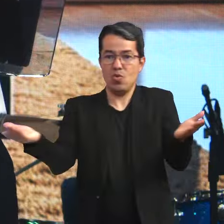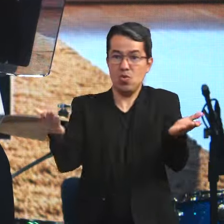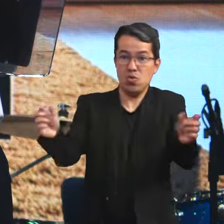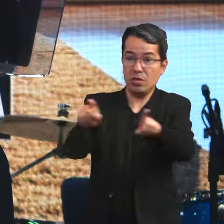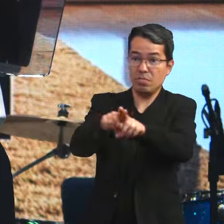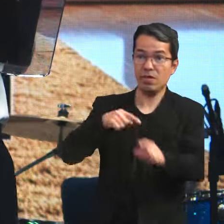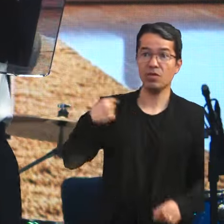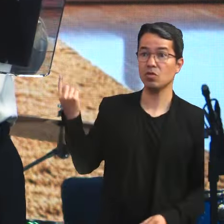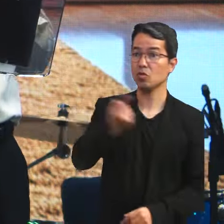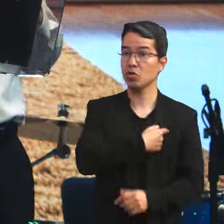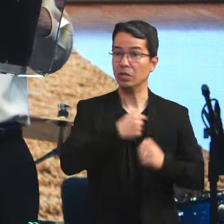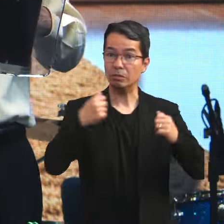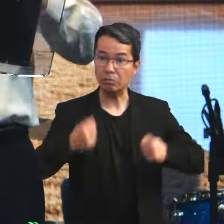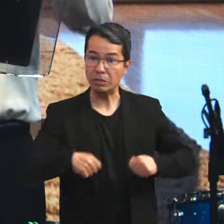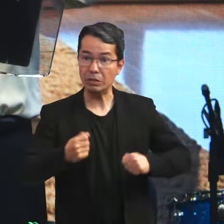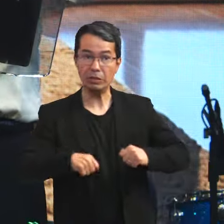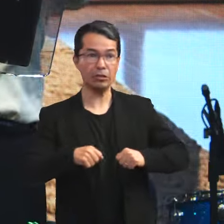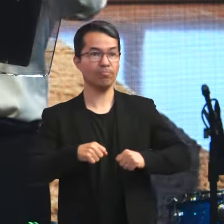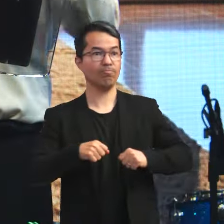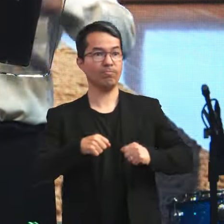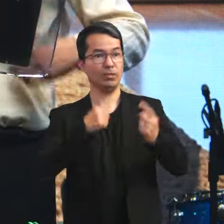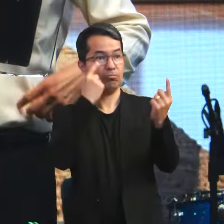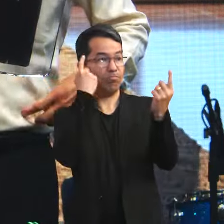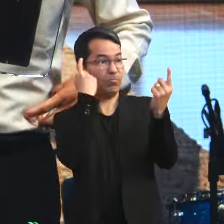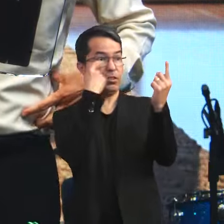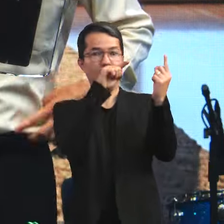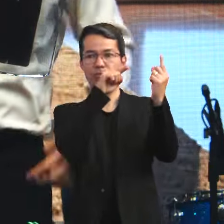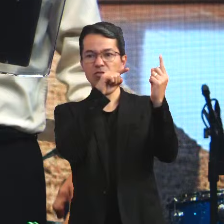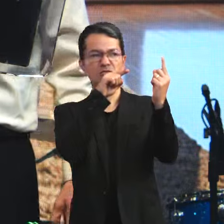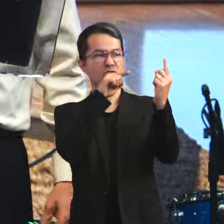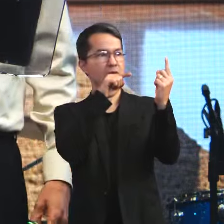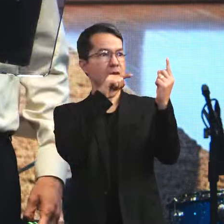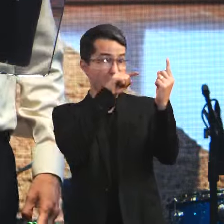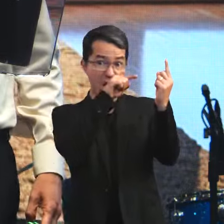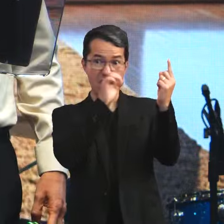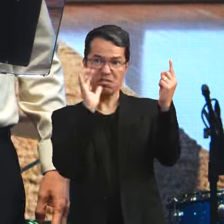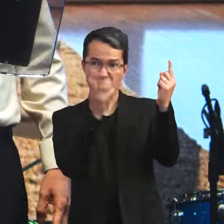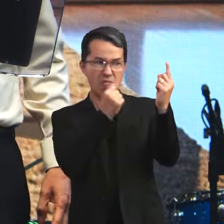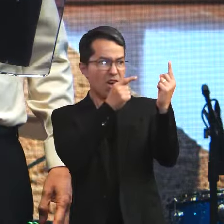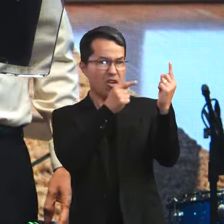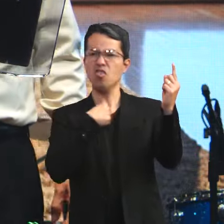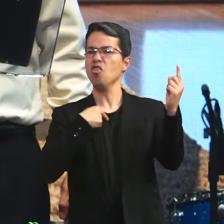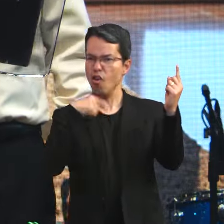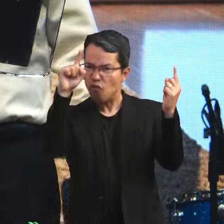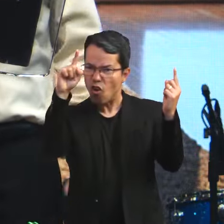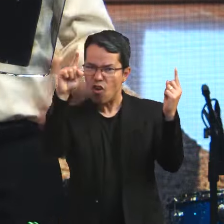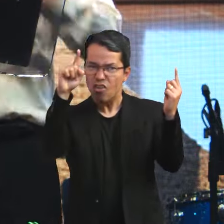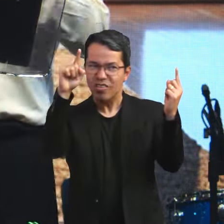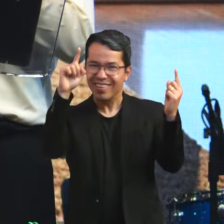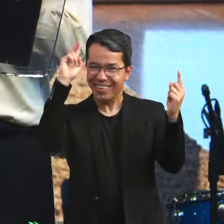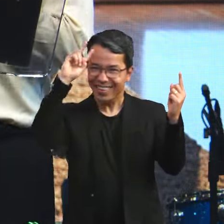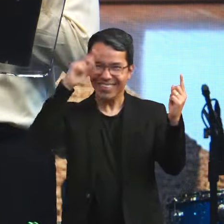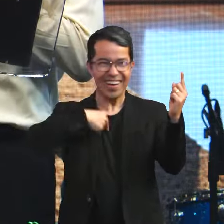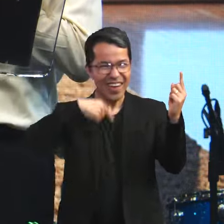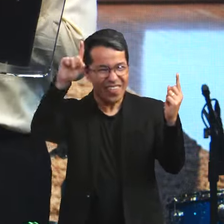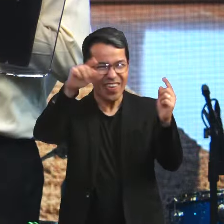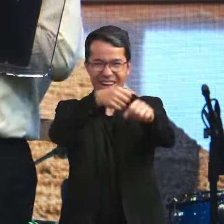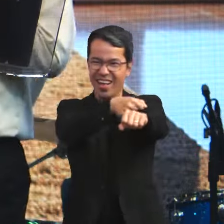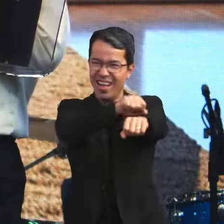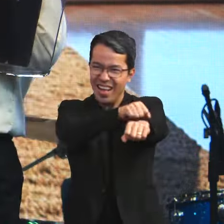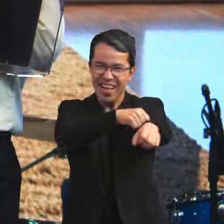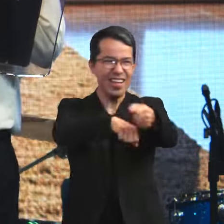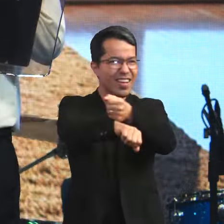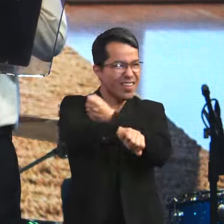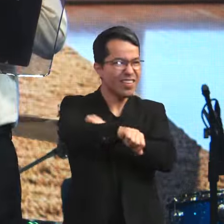retos assumir os desafios Dear peral de alcanar os perdidos devemos seras